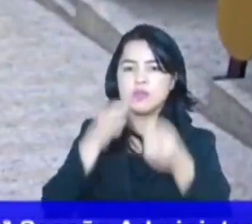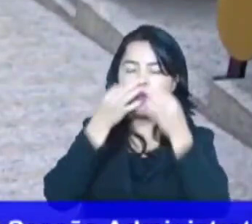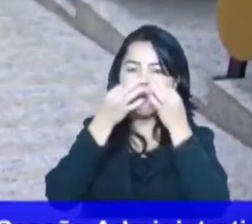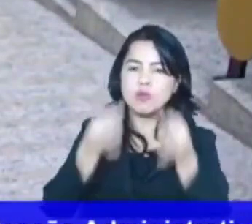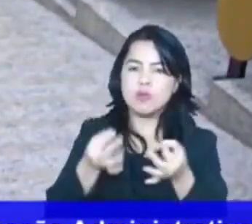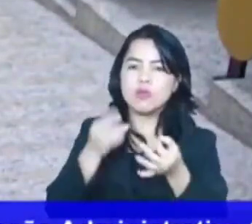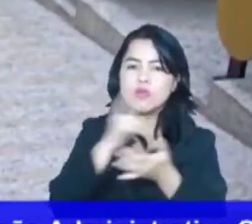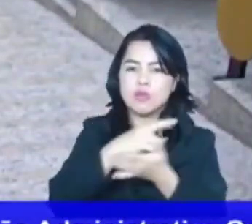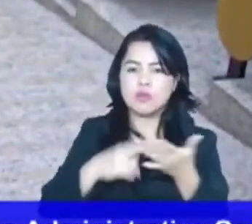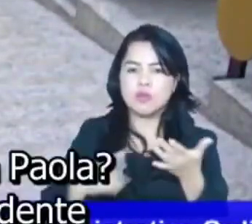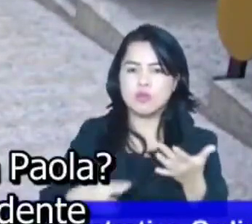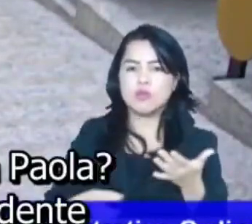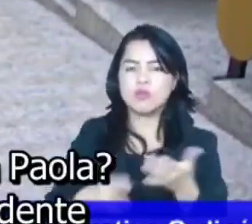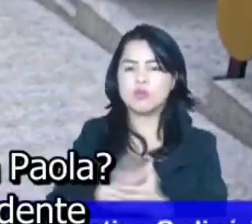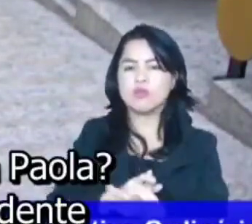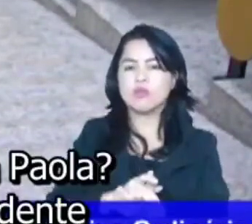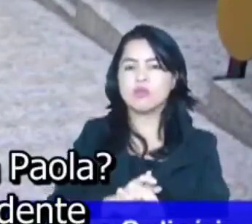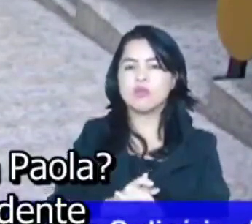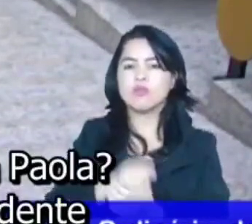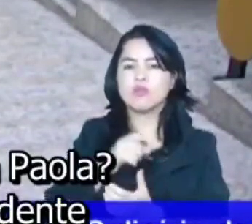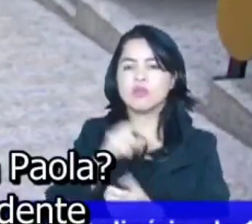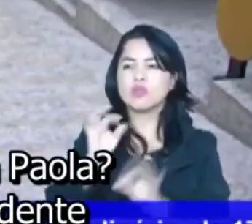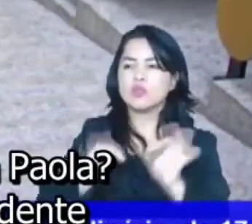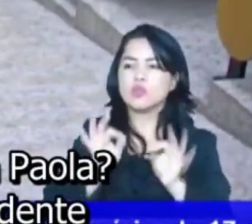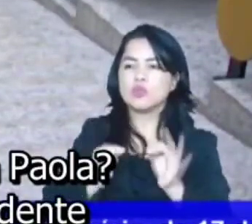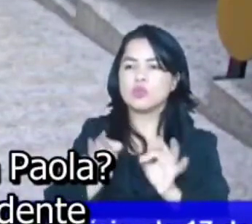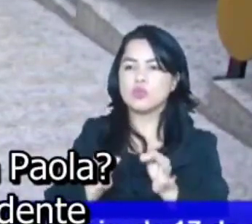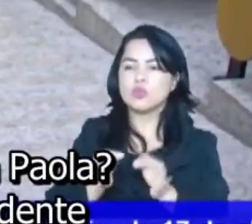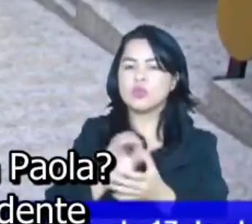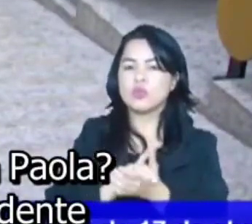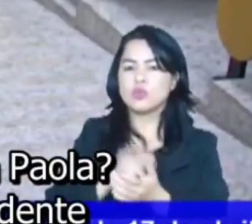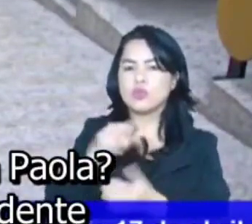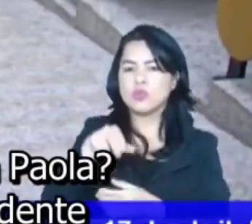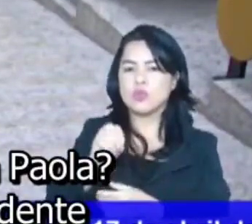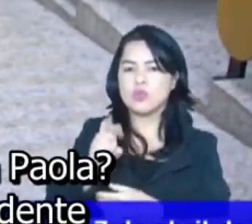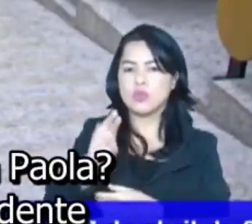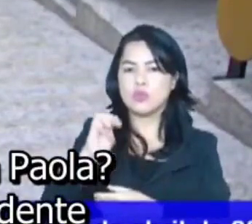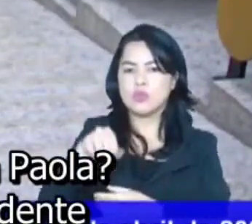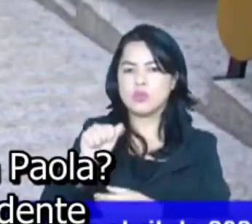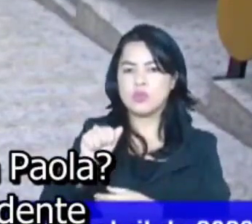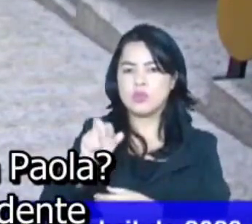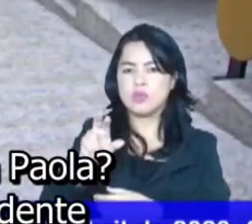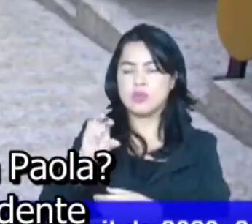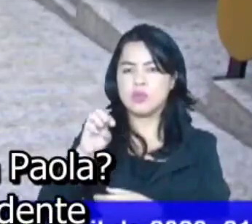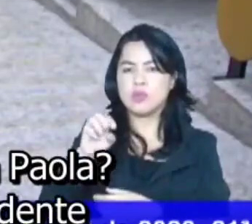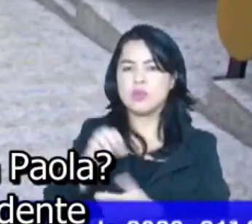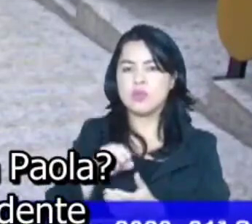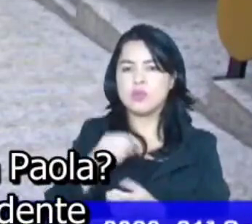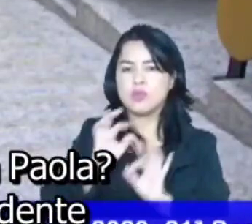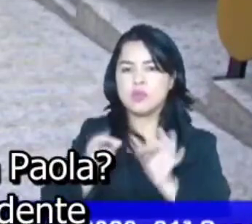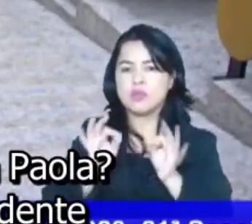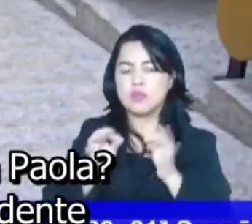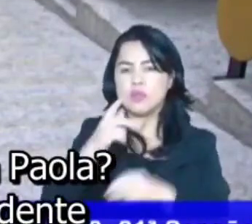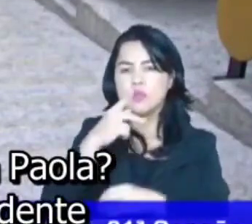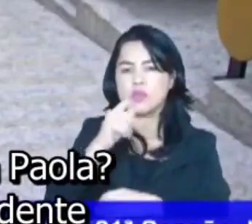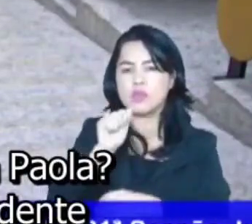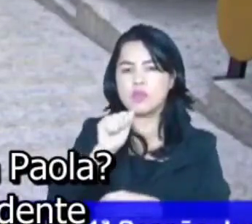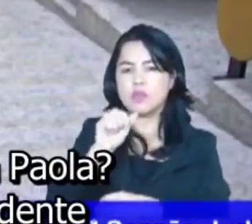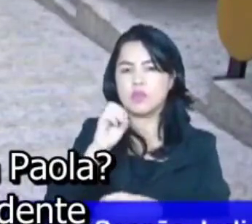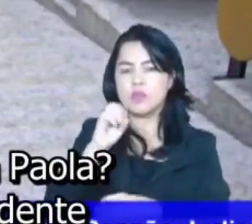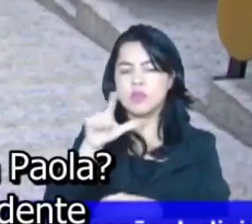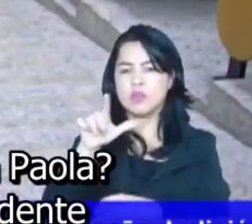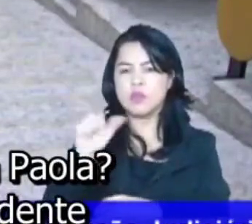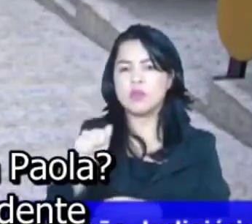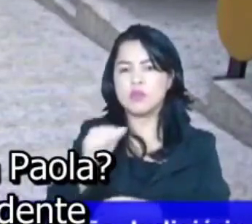eminente relator. juiz Normandes, Também acompanho, excelência. juíza Paola, Acompanho o relator. juiz